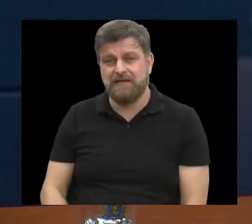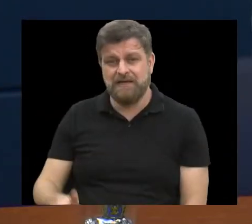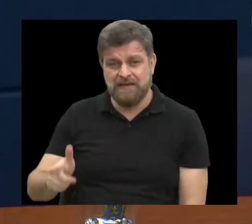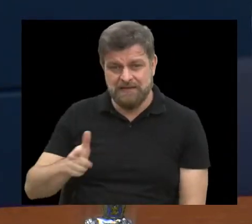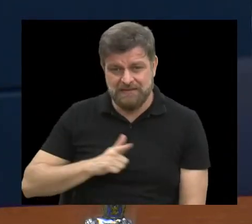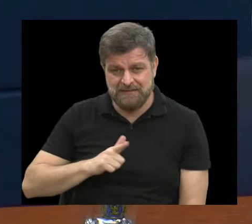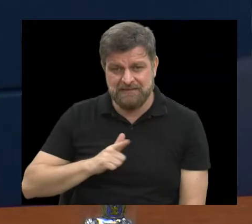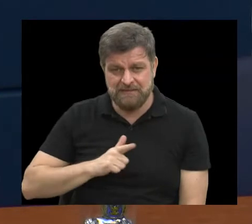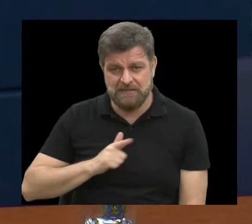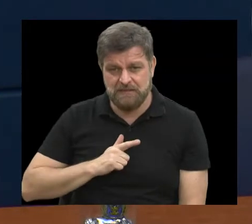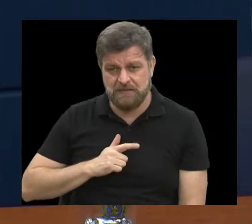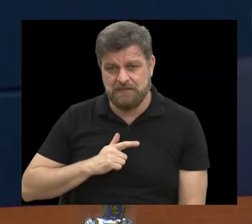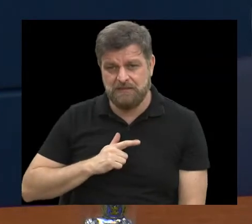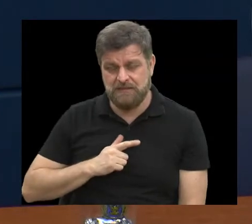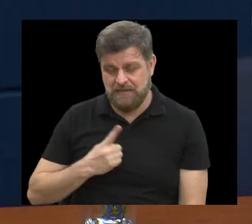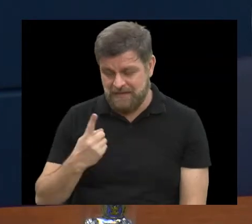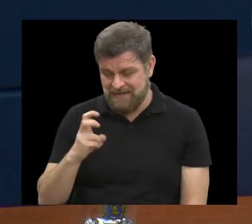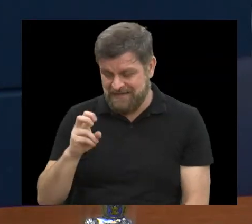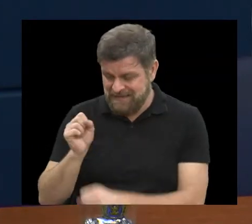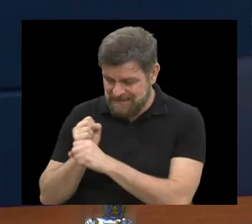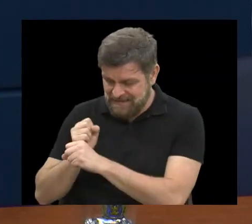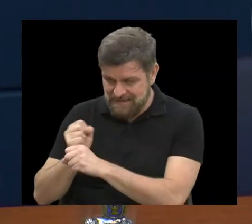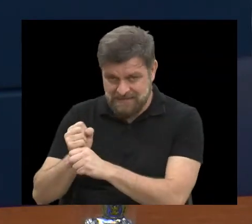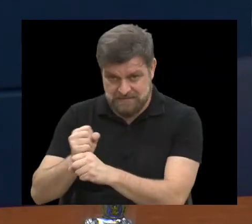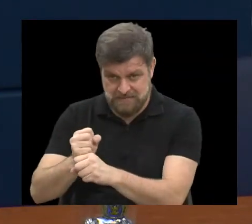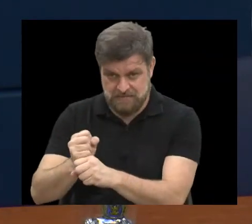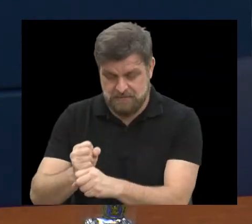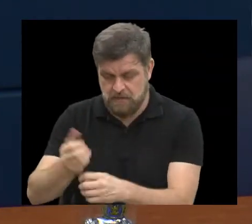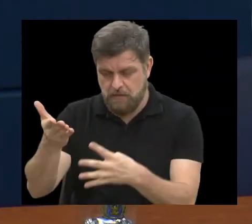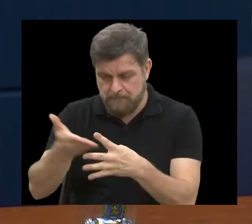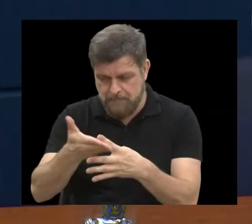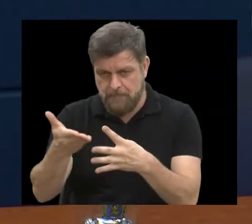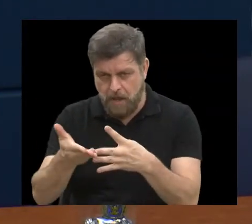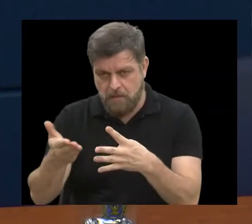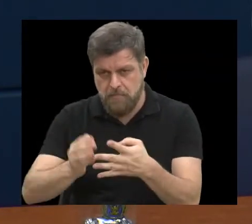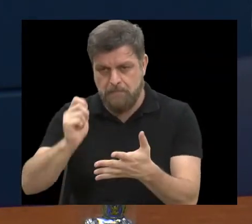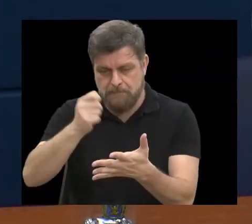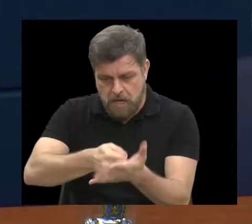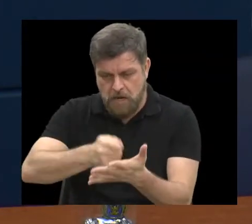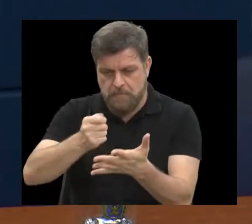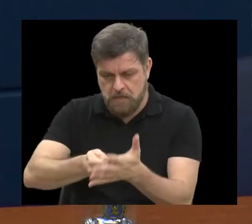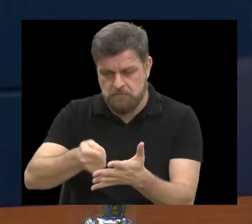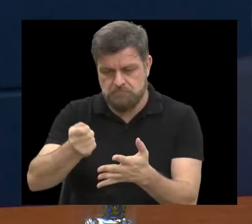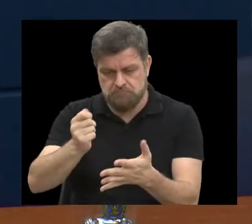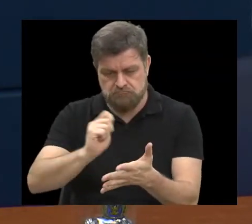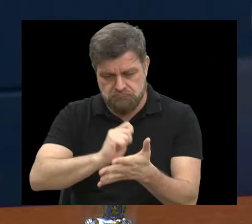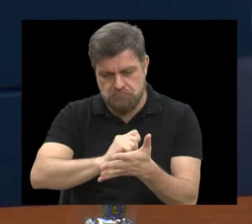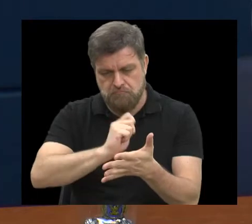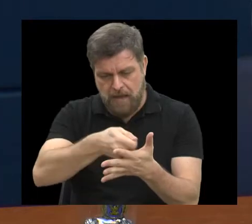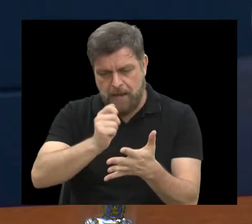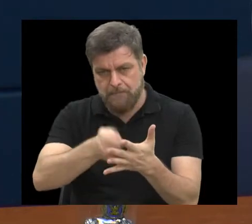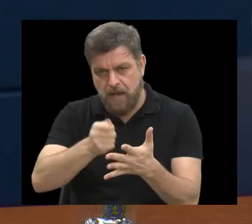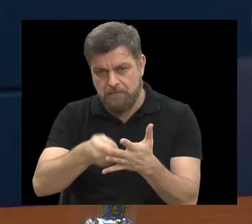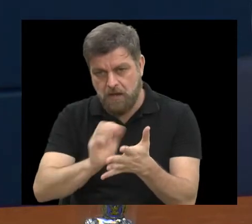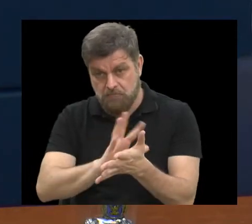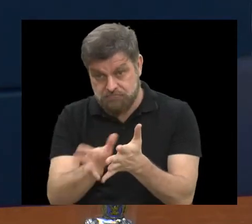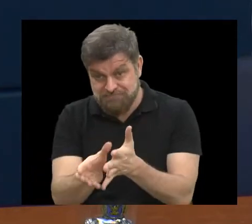só o tempo mínimo de 15 anos de contribuição, tá? E aí a gente vê a idade. Ela não